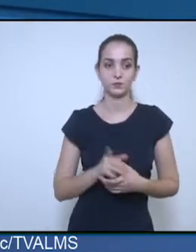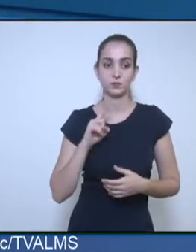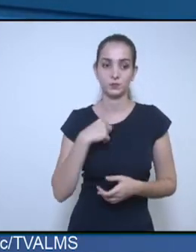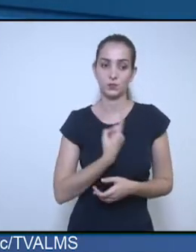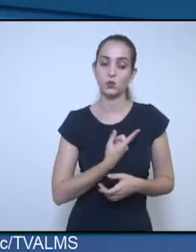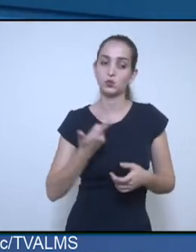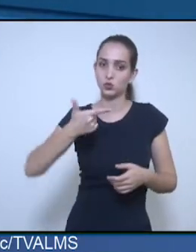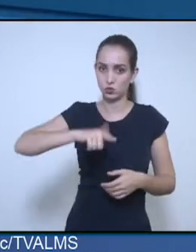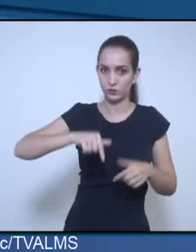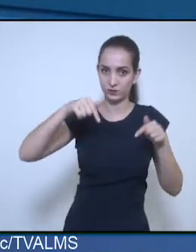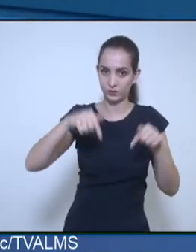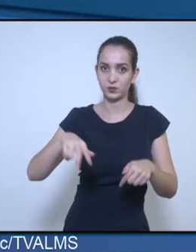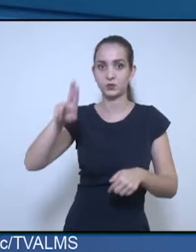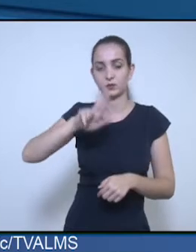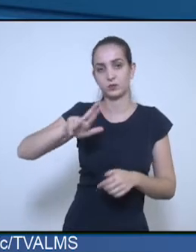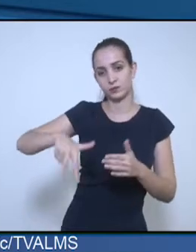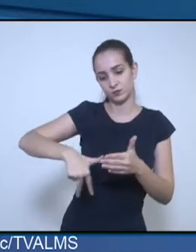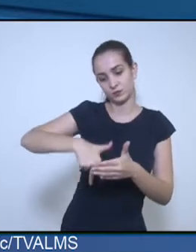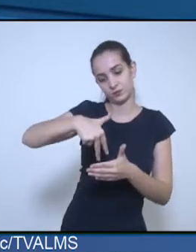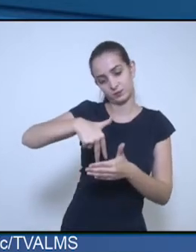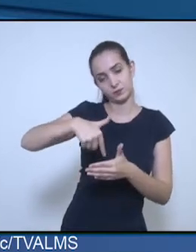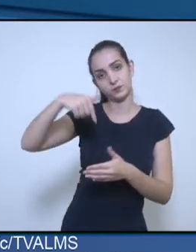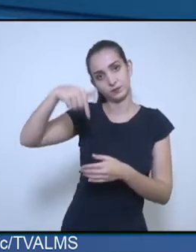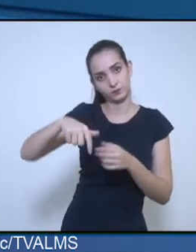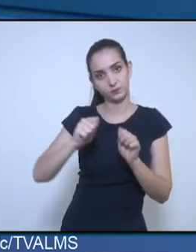estamos mais uma vez usando a tribuna dessa casa